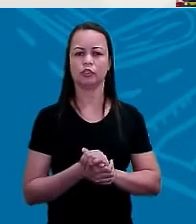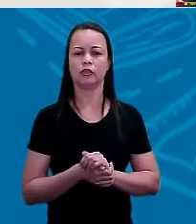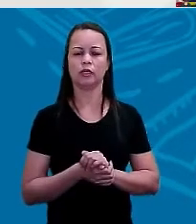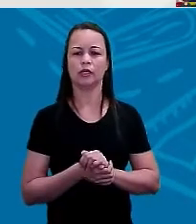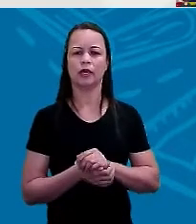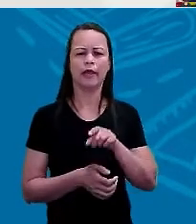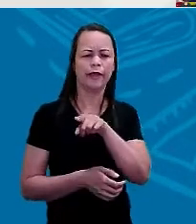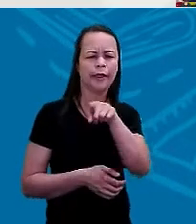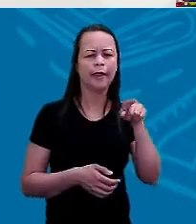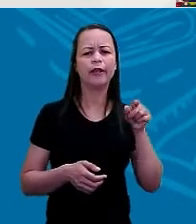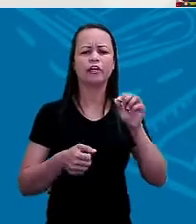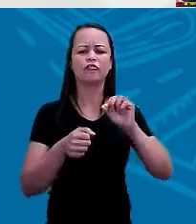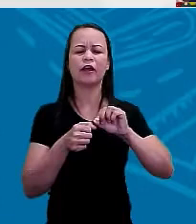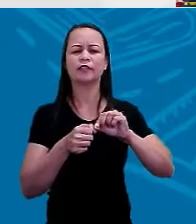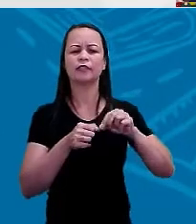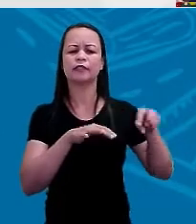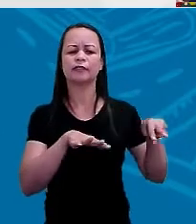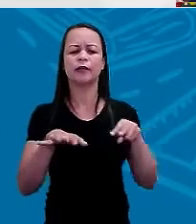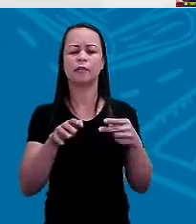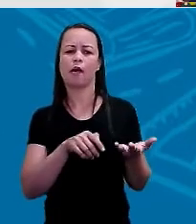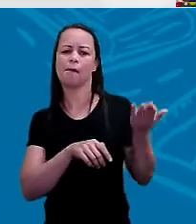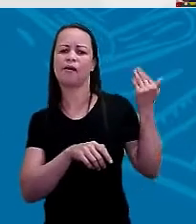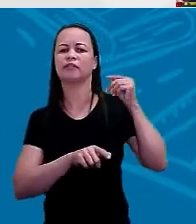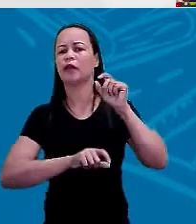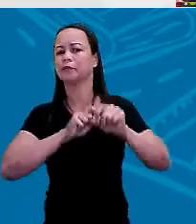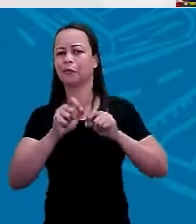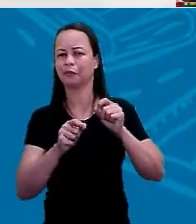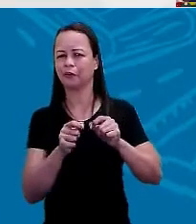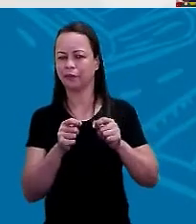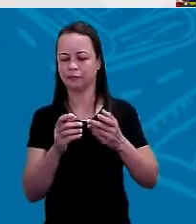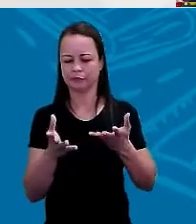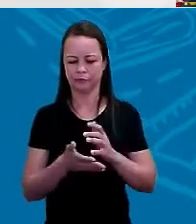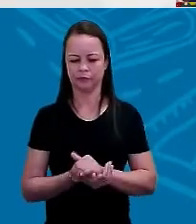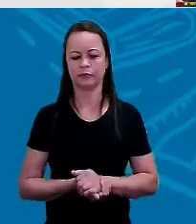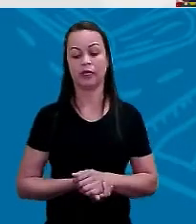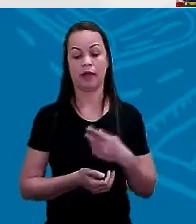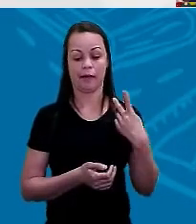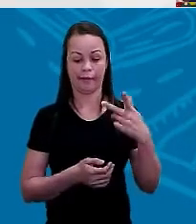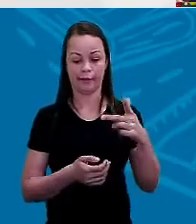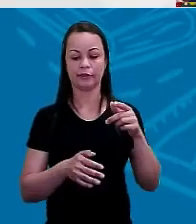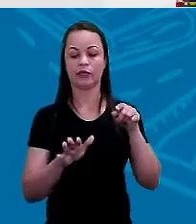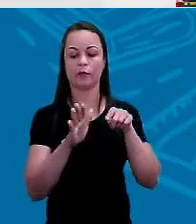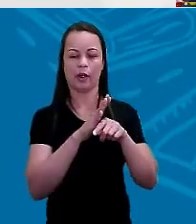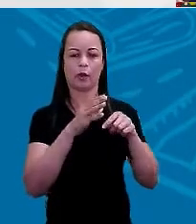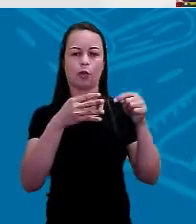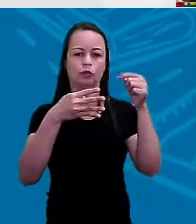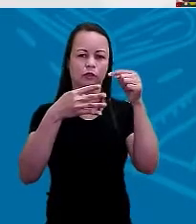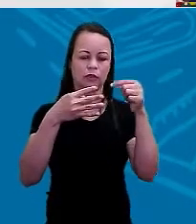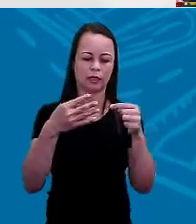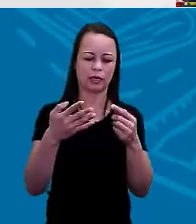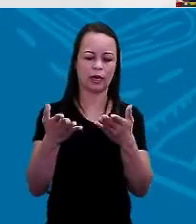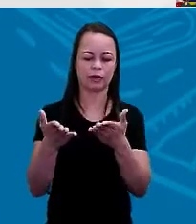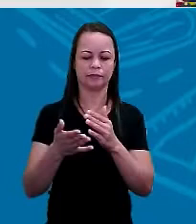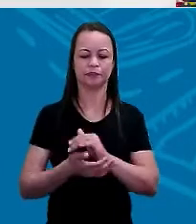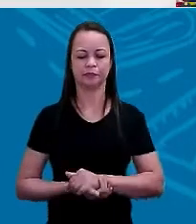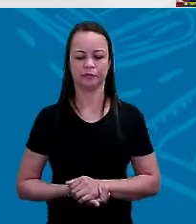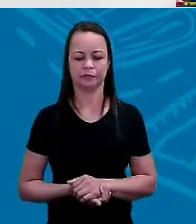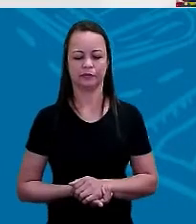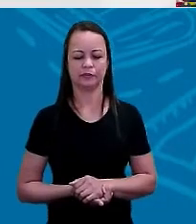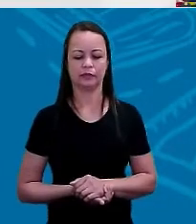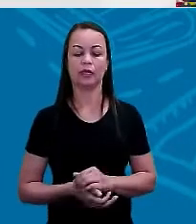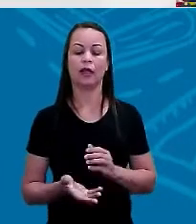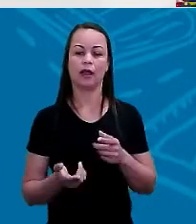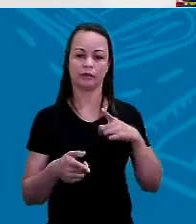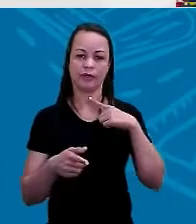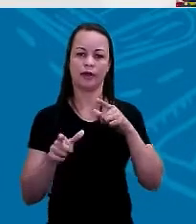semana passada? Vamos ver. They, underlining, traveling with, parent they back home now. Vamos